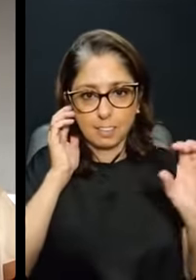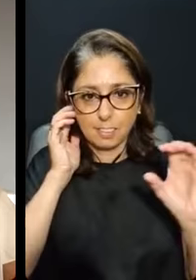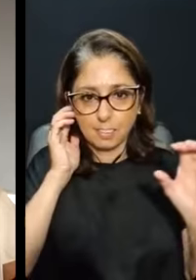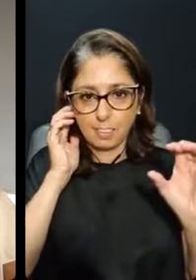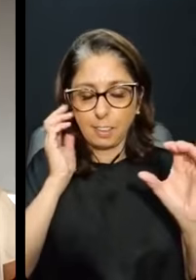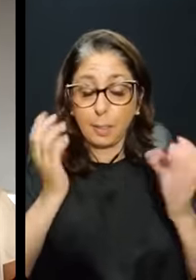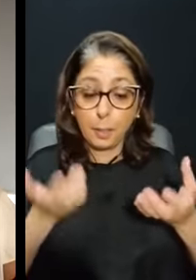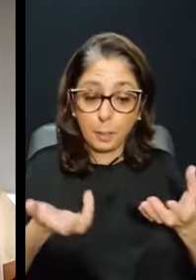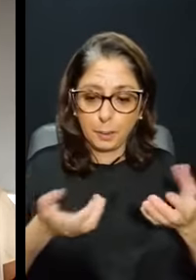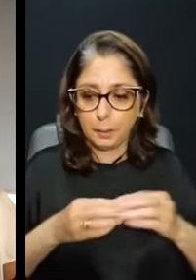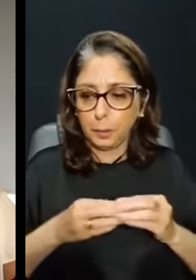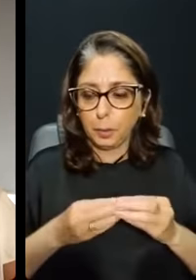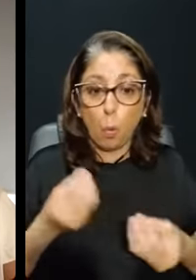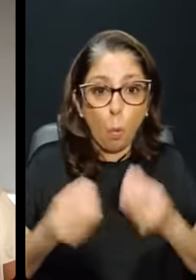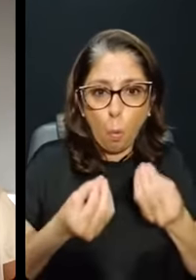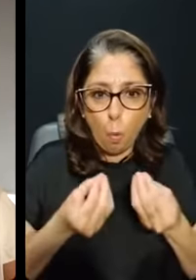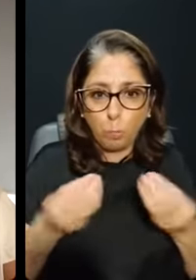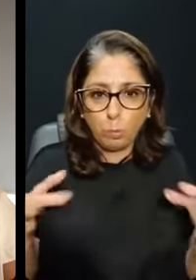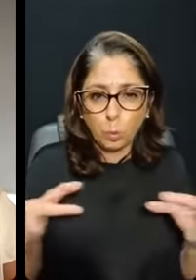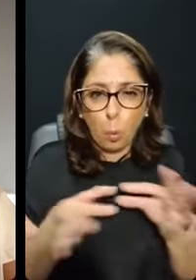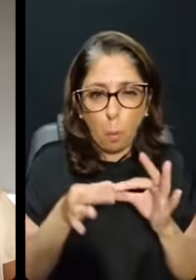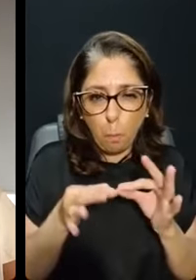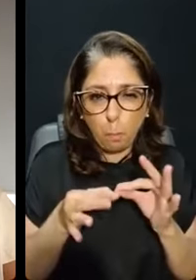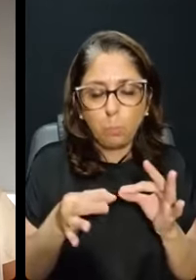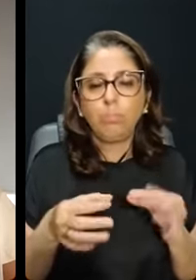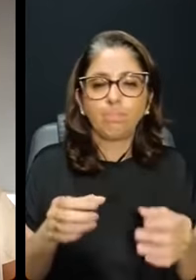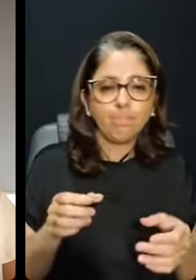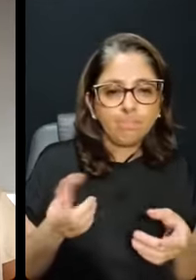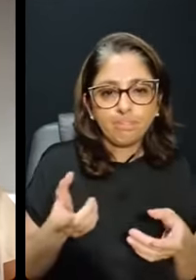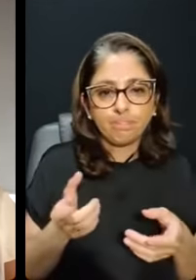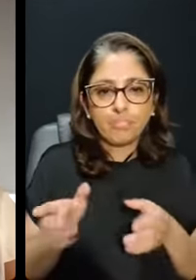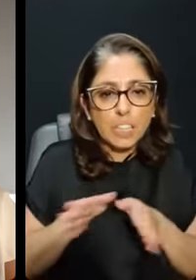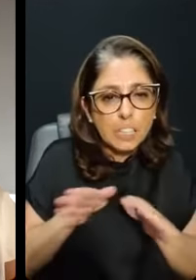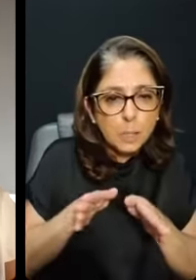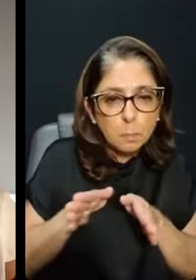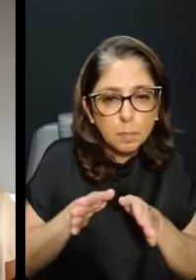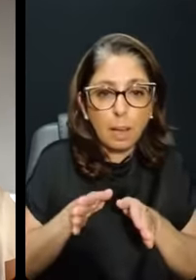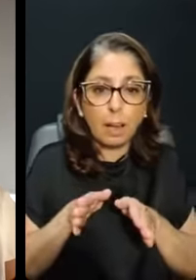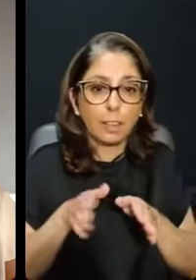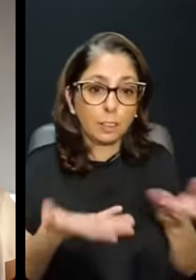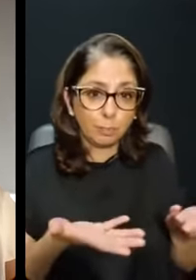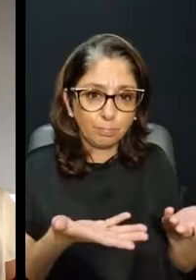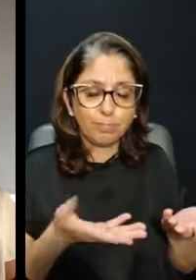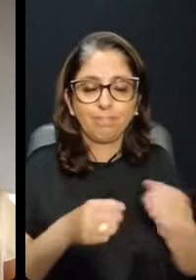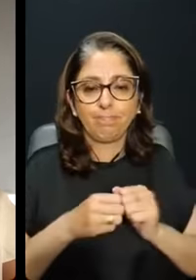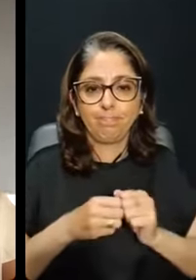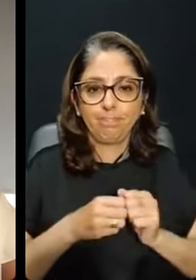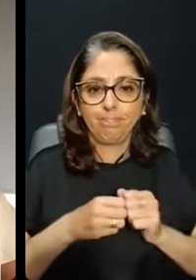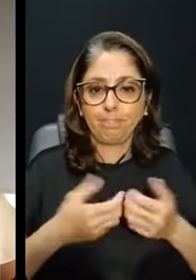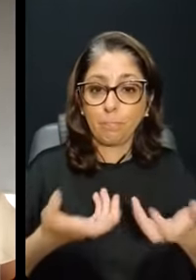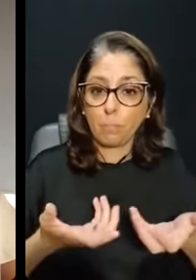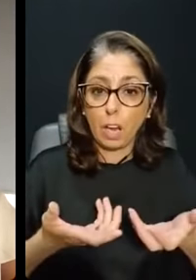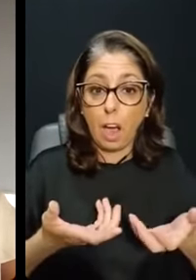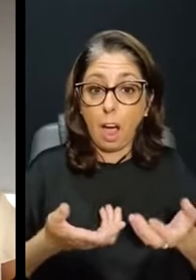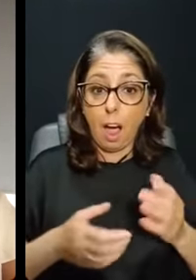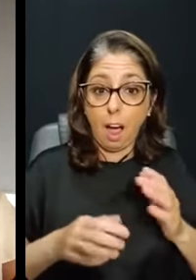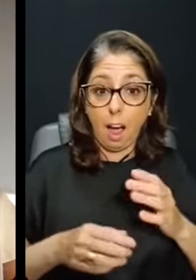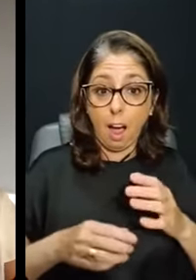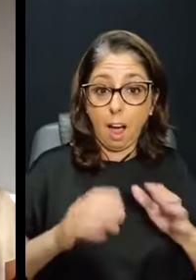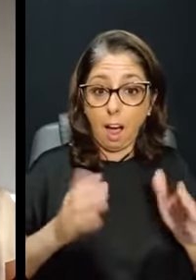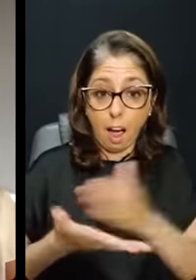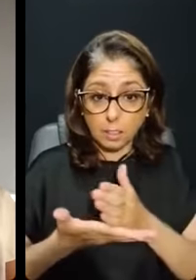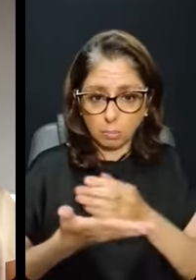dos dois, assim, isso é até uma coisa que me incomoda um pouquinho, que eu vejo as pessoas falando muito sobre